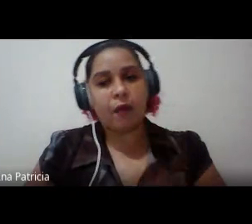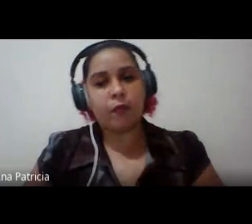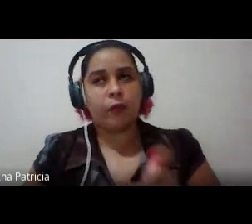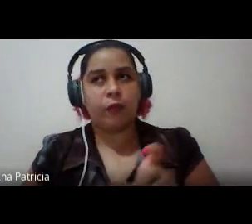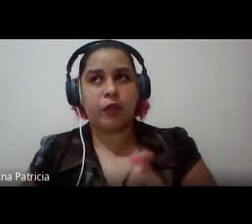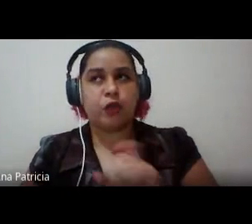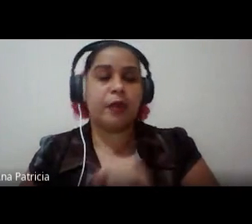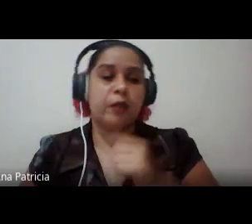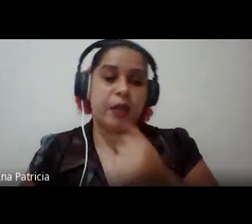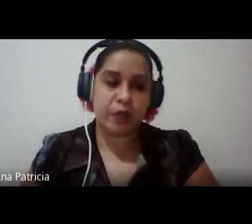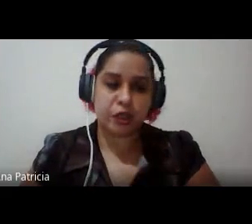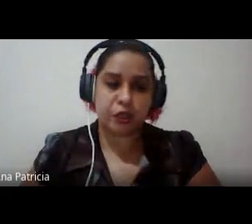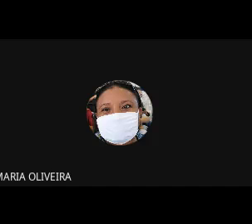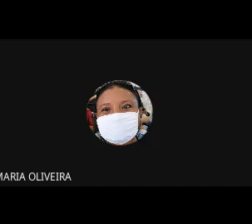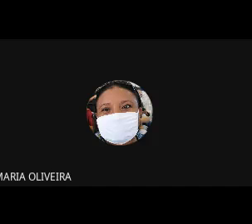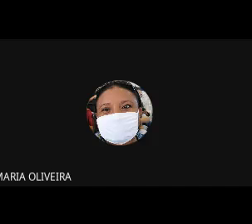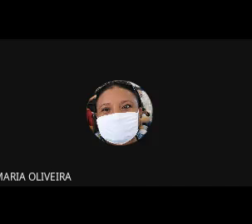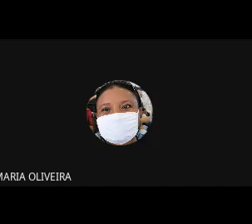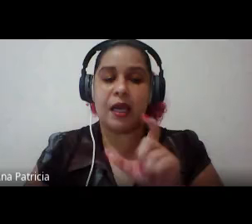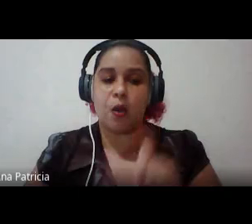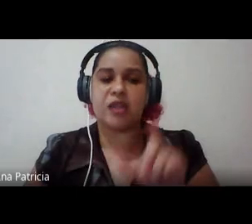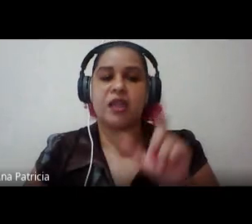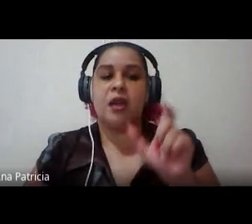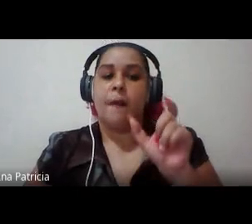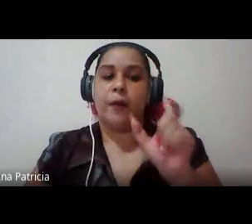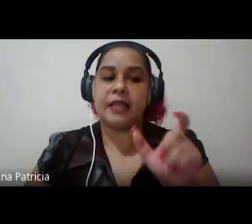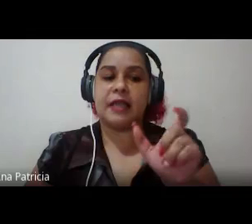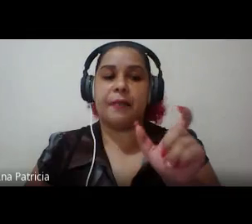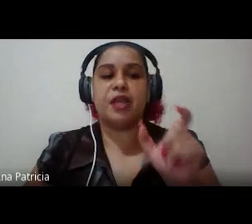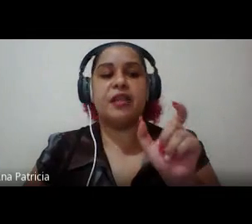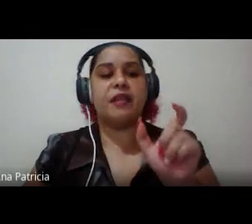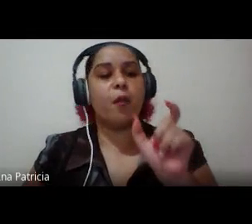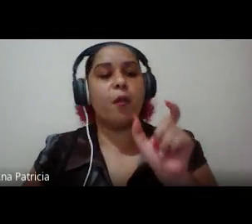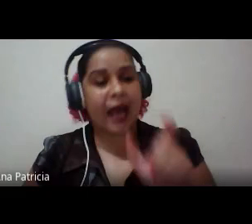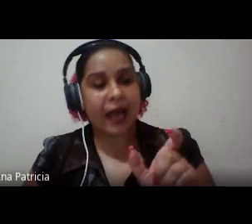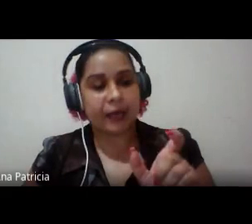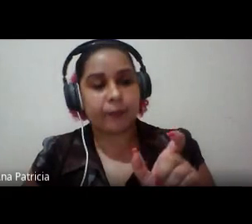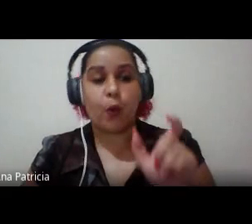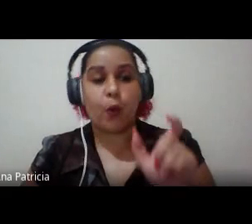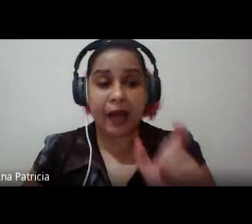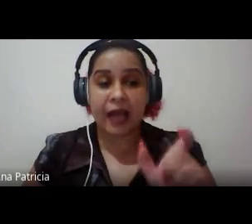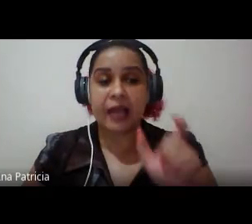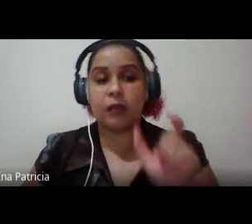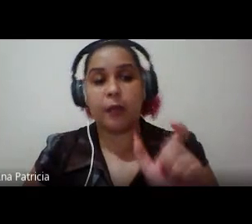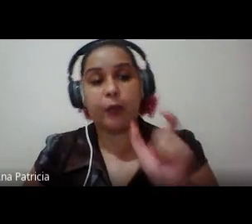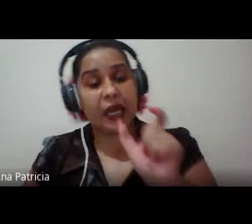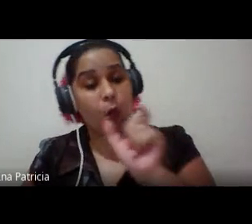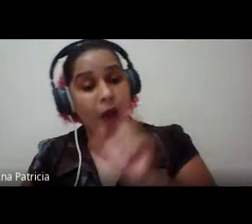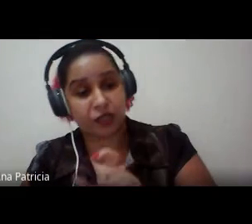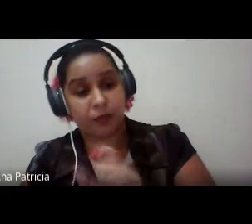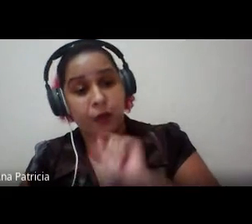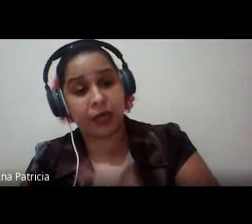é um instrumento linguístico, certo? A linguagem, por exemplo, a gente tem o braille. O braille é um tipo